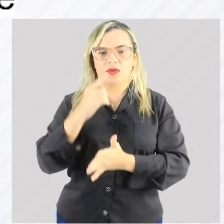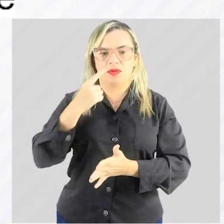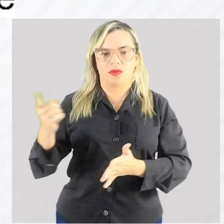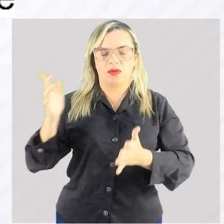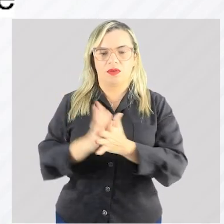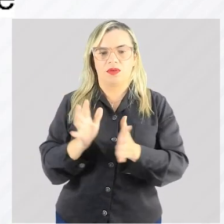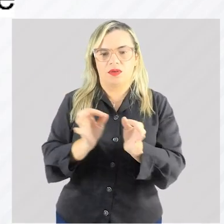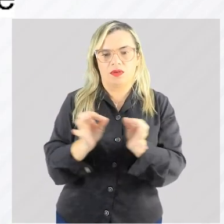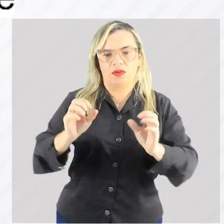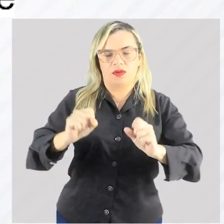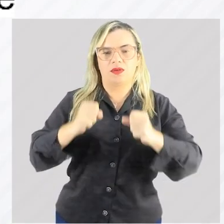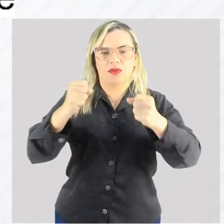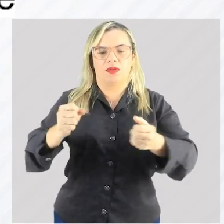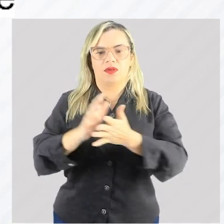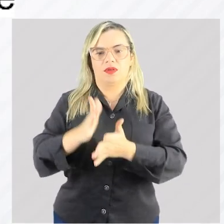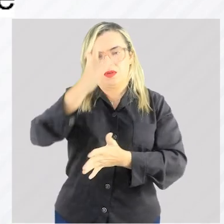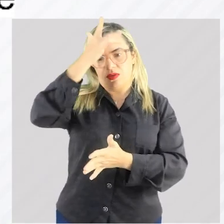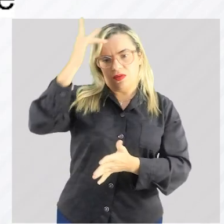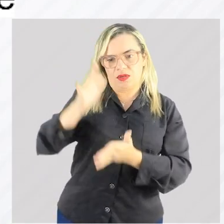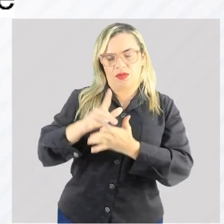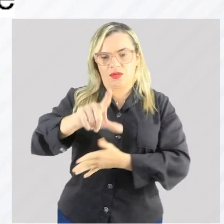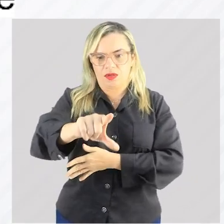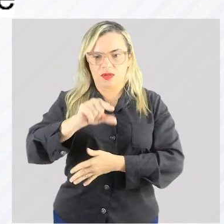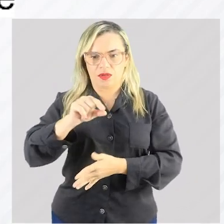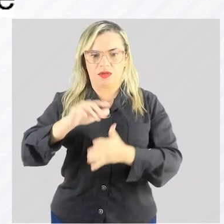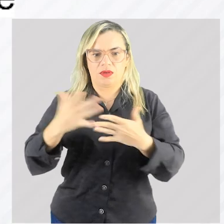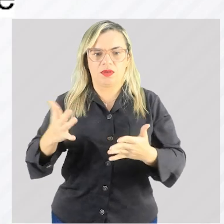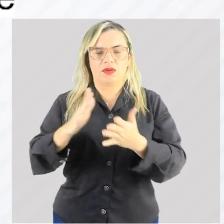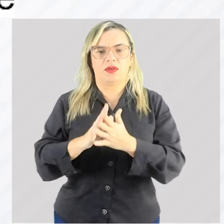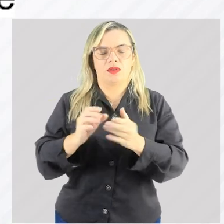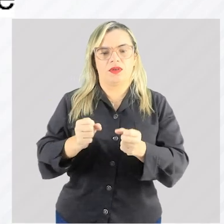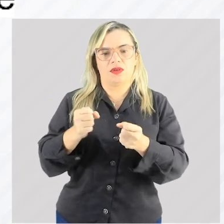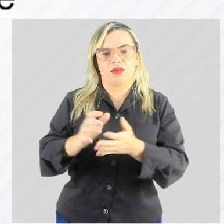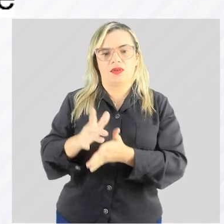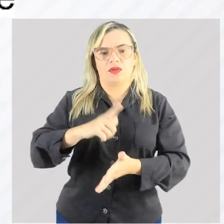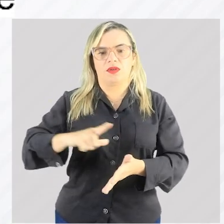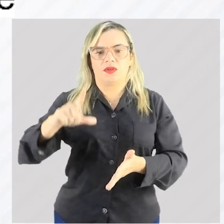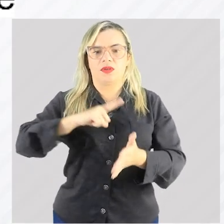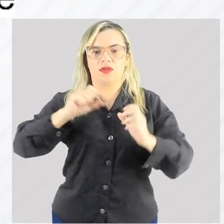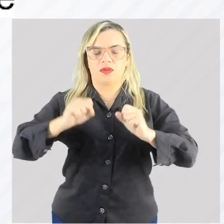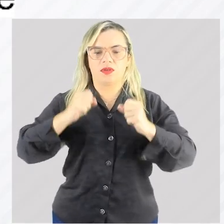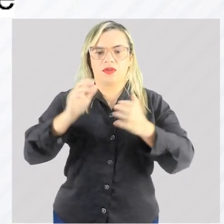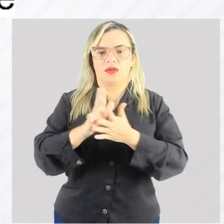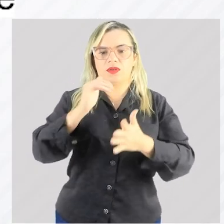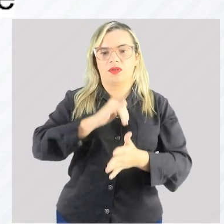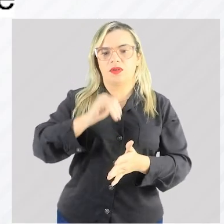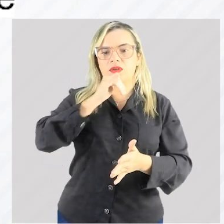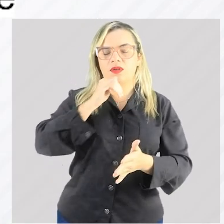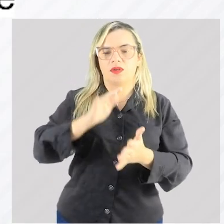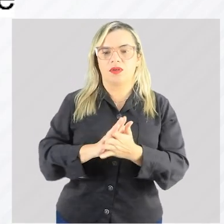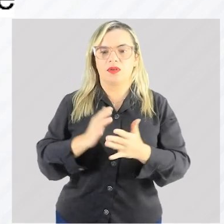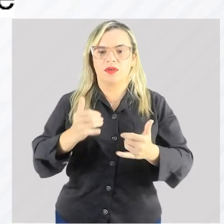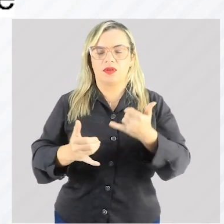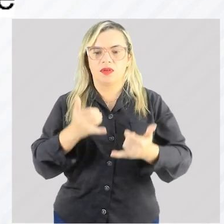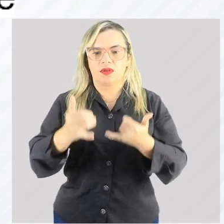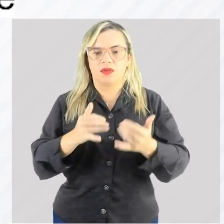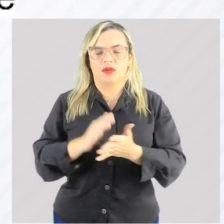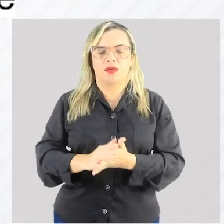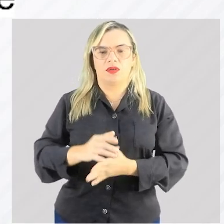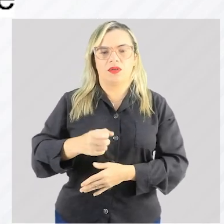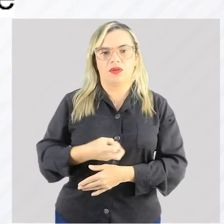capacidades gerais do personagem para adquirir adquiri-los pode-se por exemplo jogar três